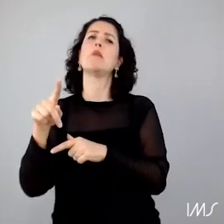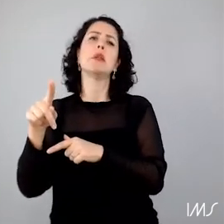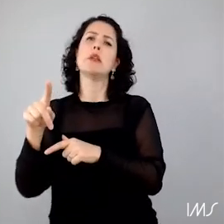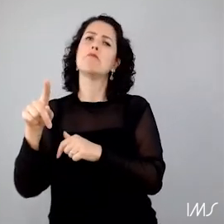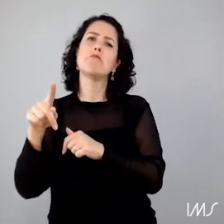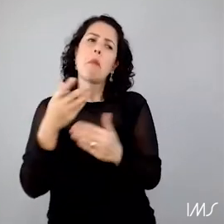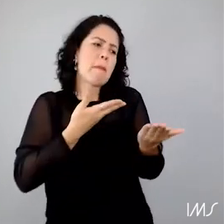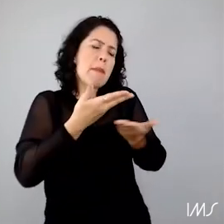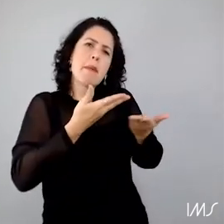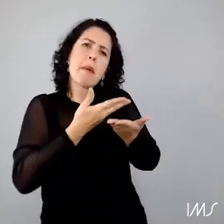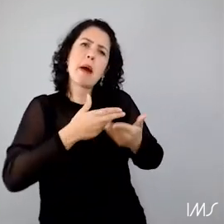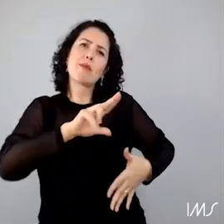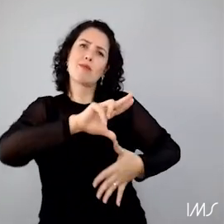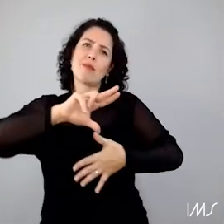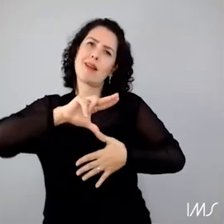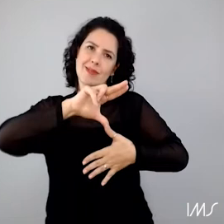Obrigada, professor.